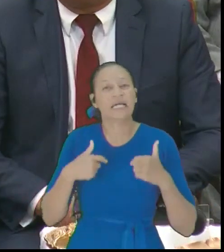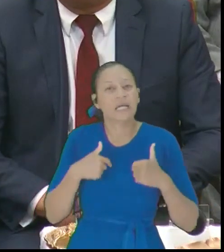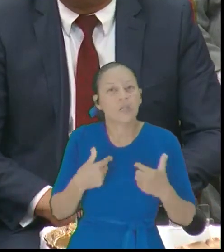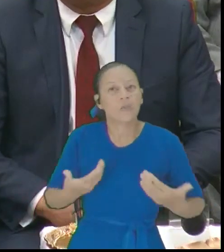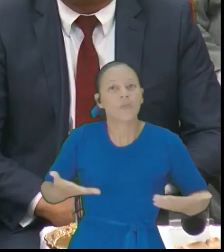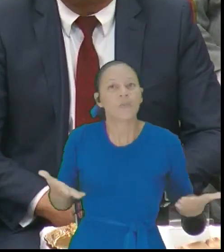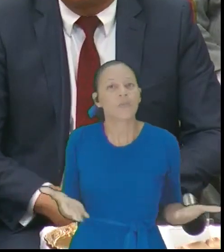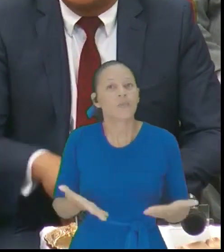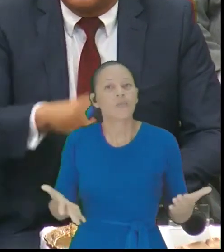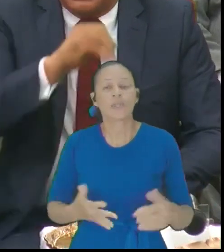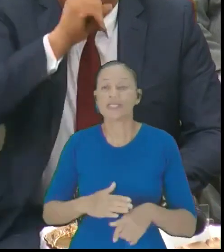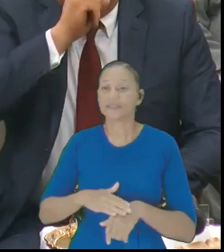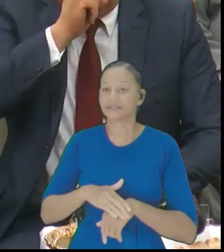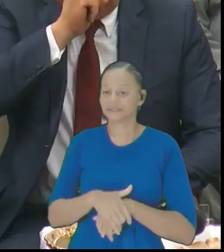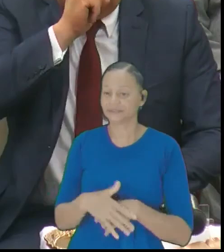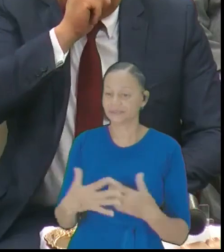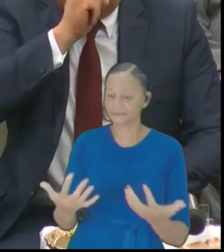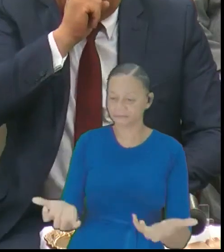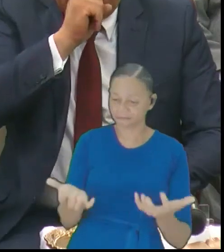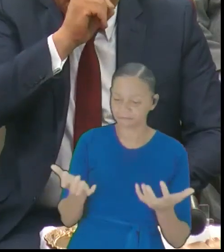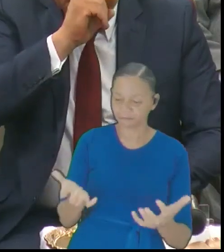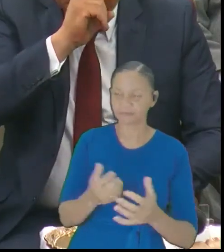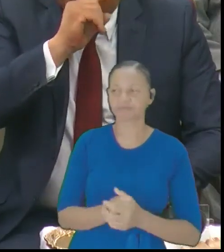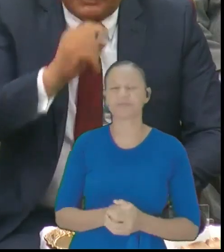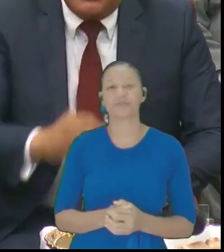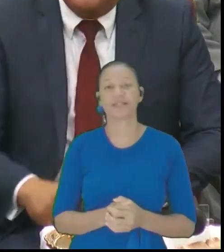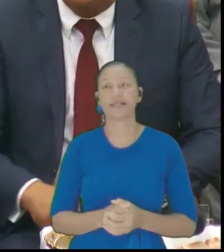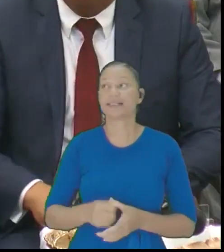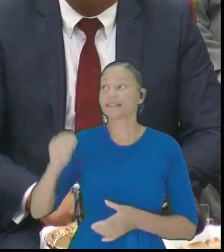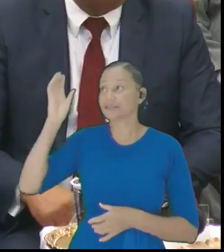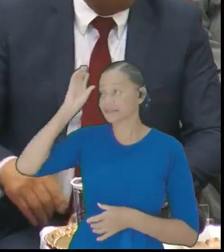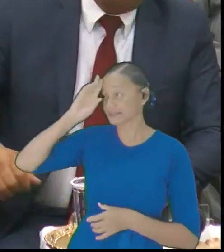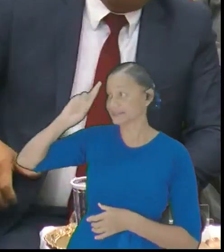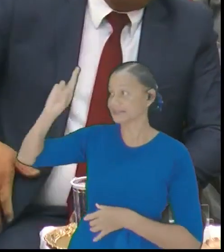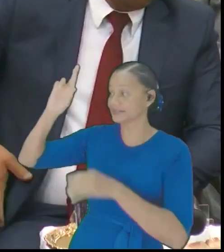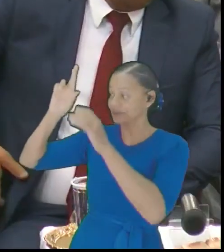nessa noite quero, com a permissão de Deus,